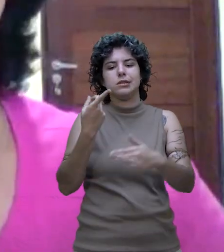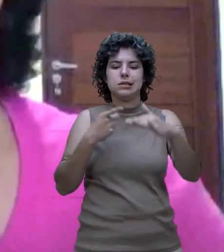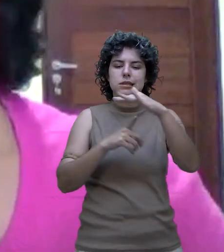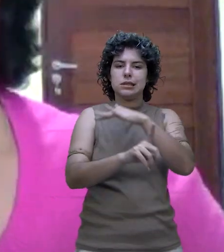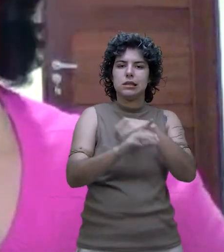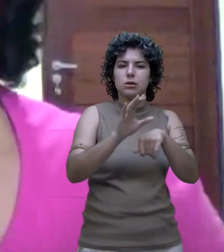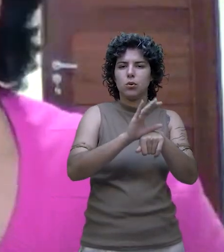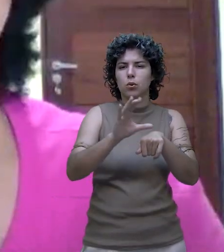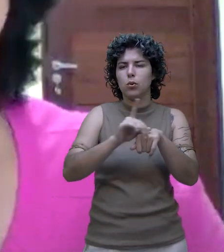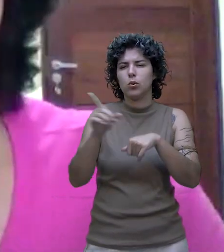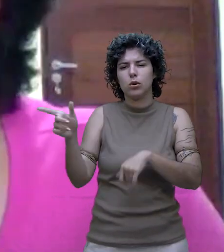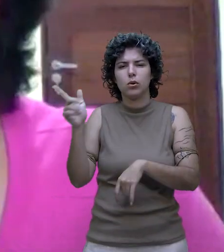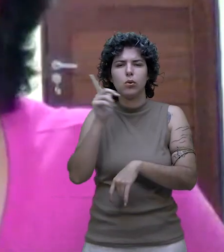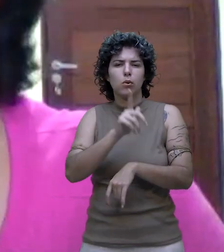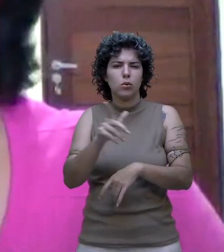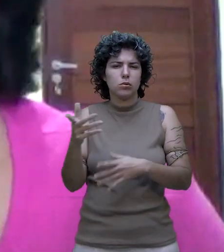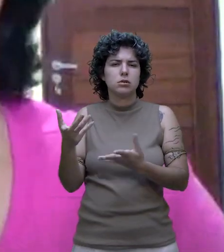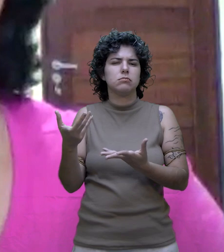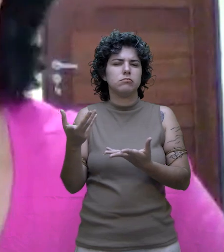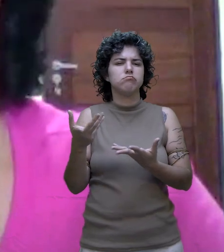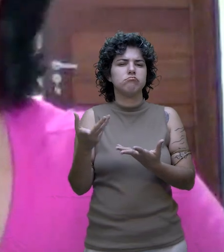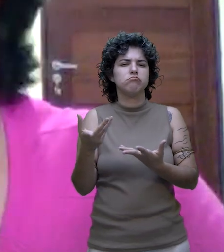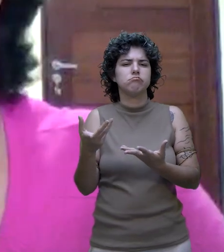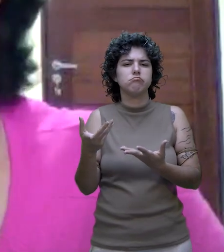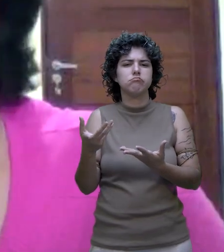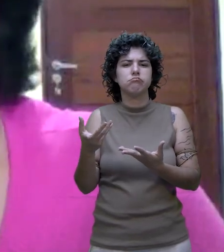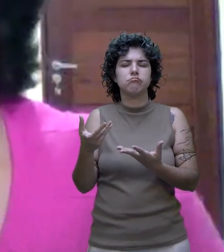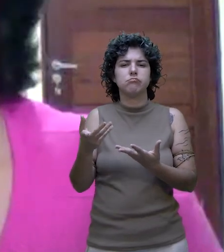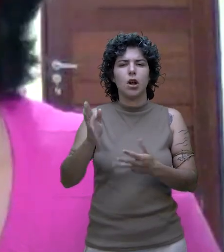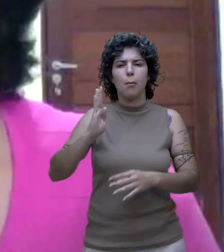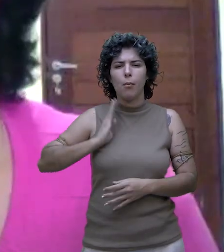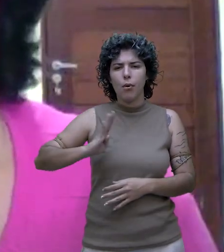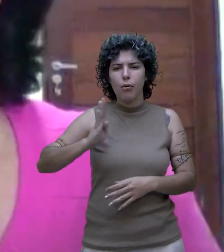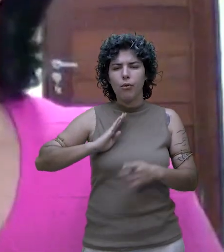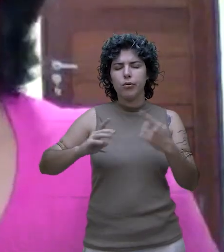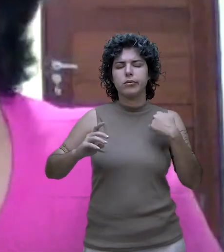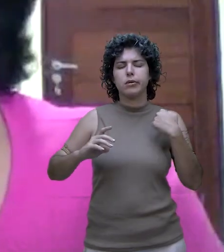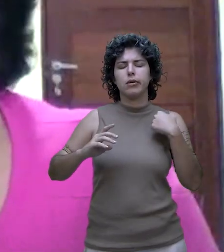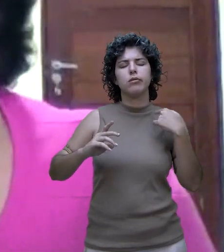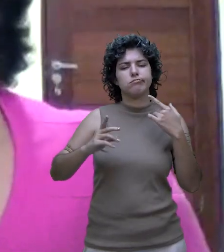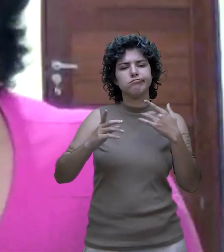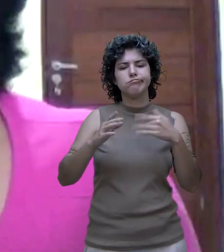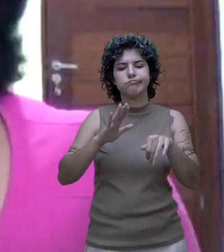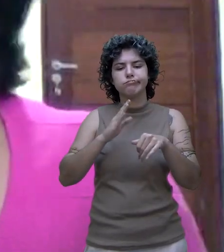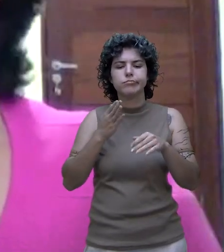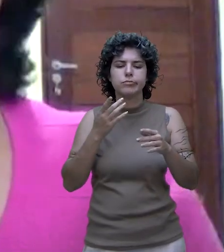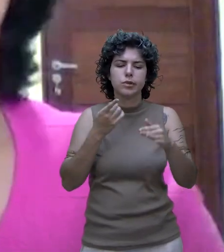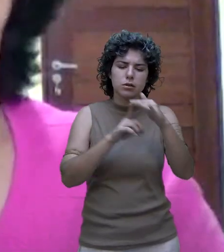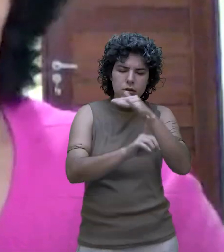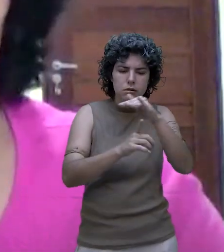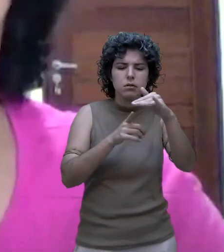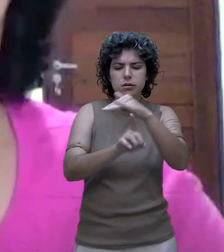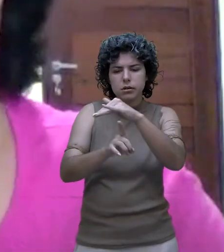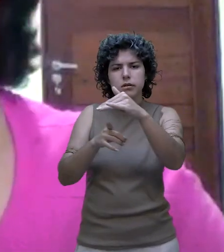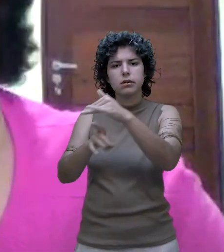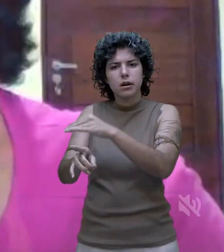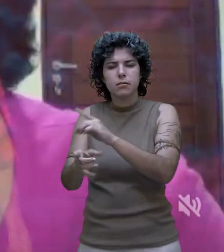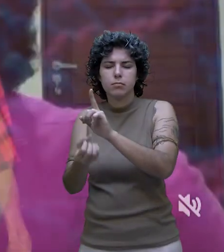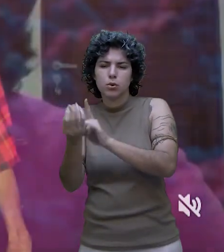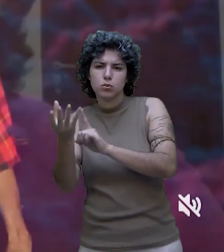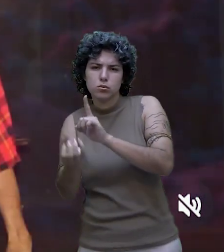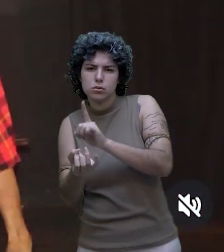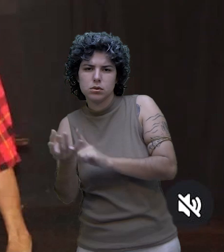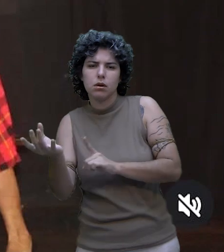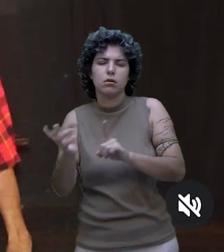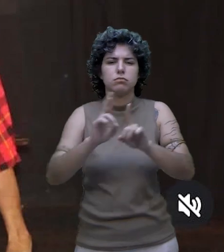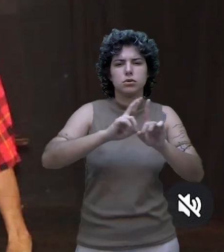cursos para mim, que ele tinha um conhecimento muito grande, aí conseguia umas bolsas, e eu ia fazendo esses cursos de produção, de direção,